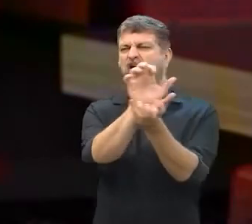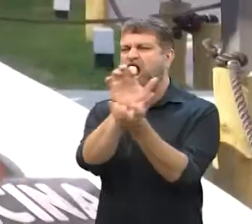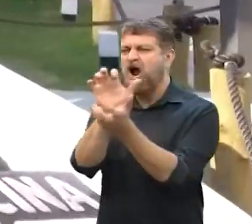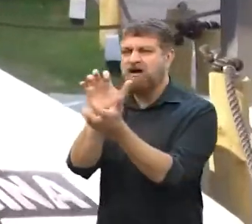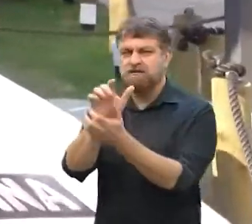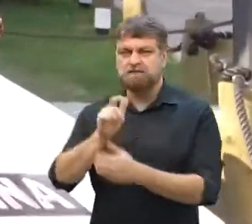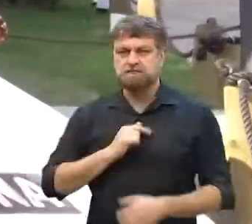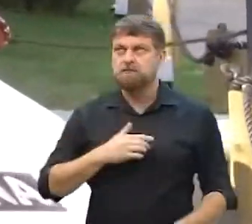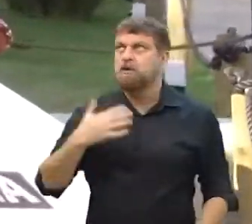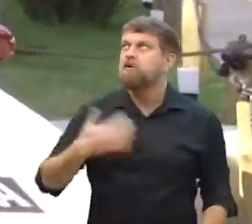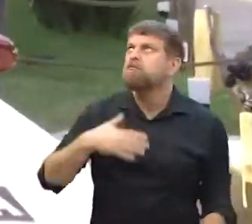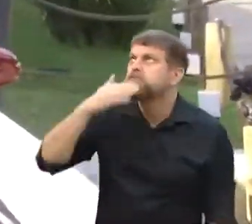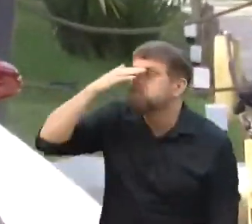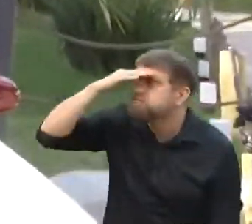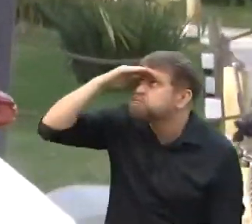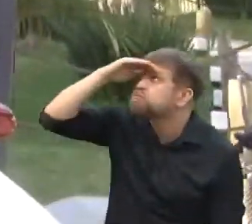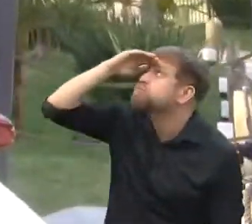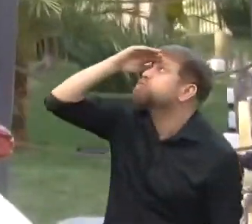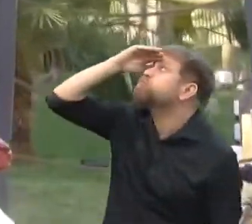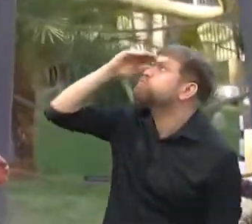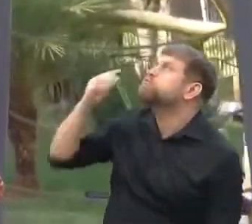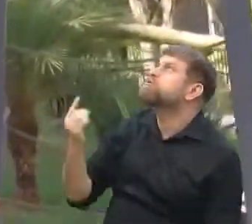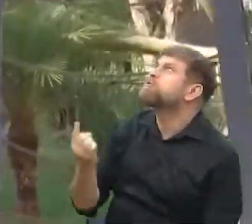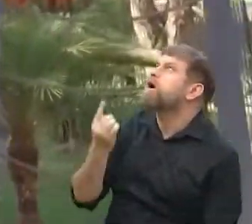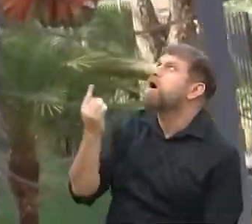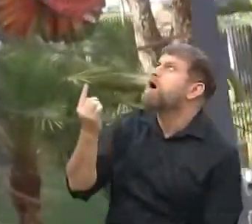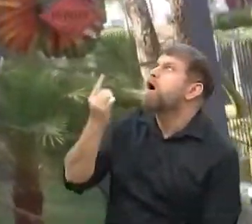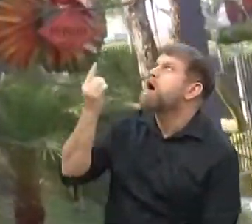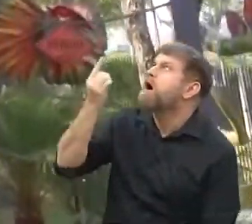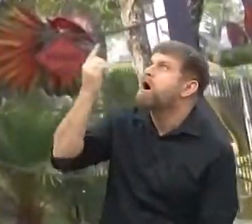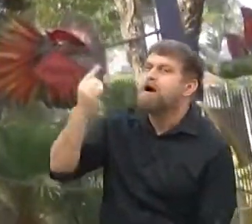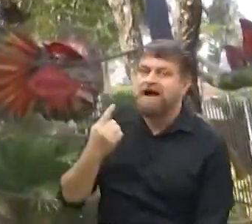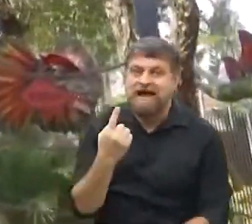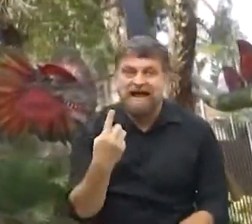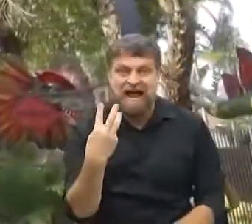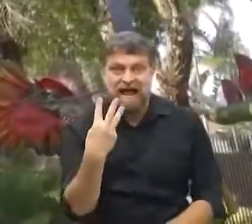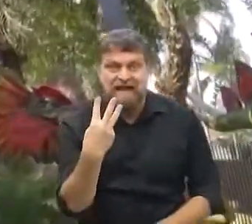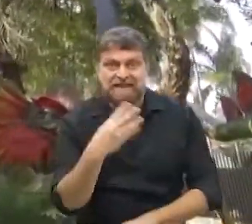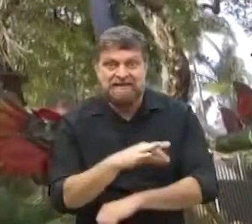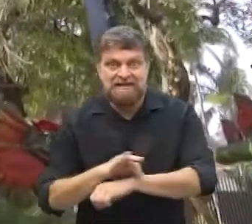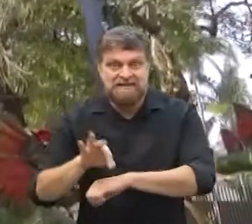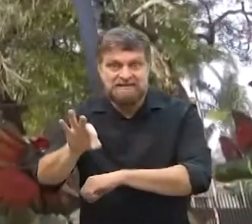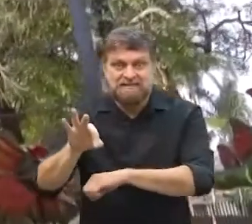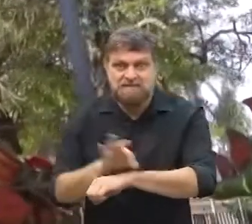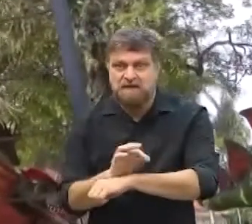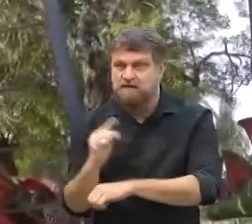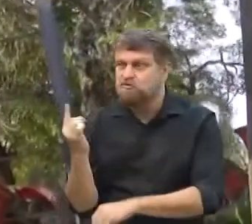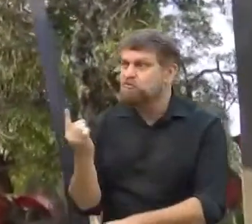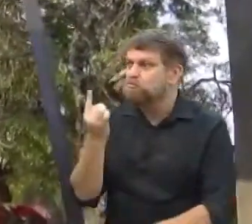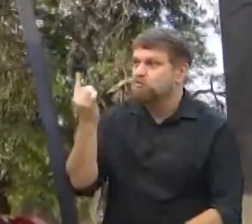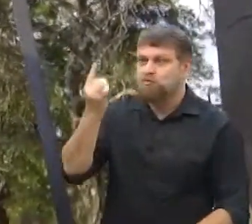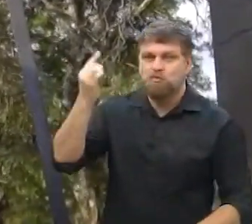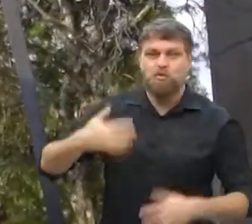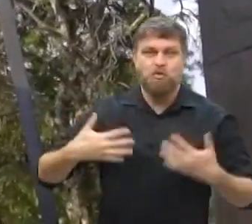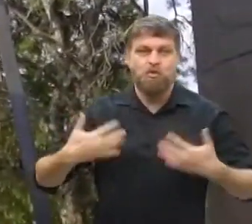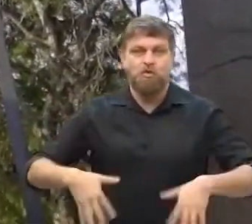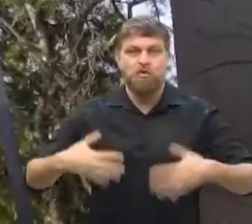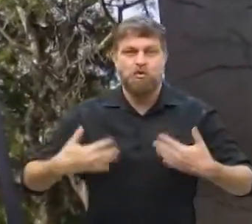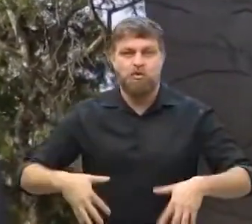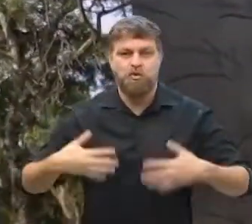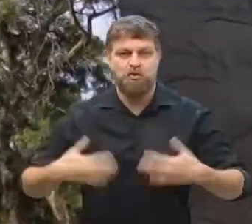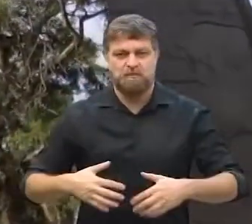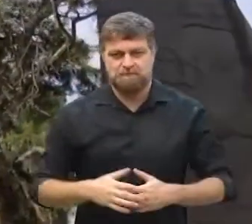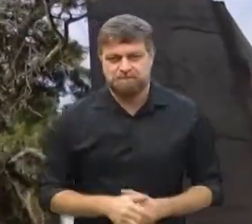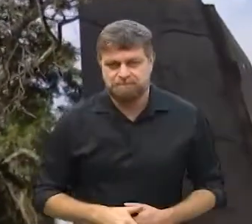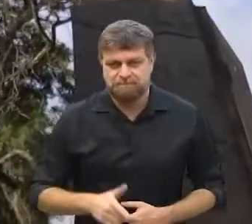que ele atingia esse tamanho, né? Um dinossauro aí de 13 metros. 13 metros de envergadura, 5 metros de